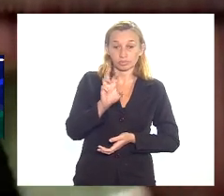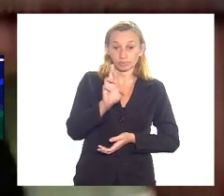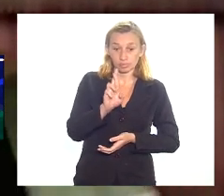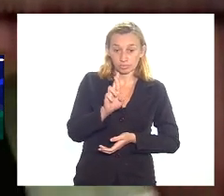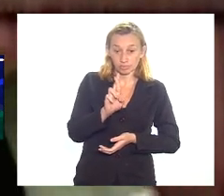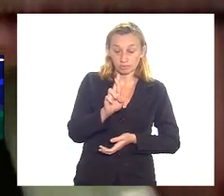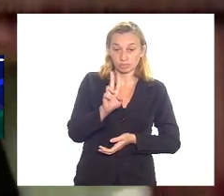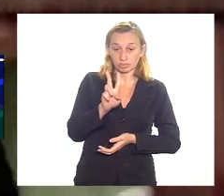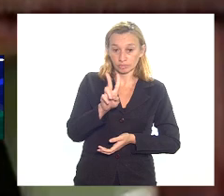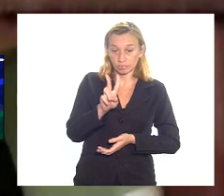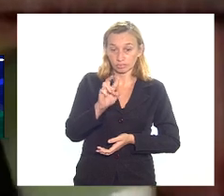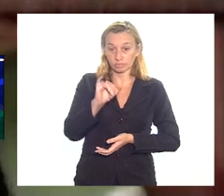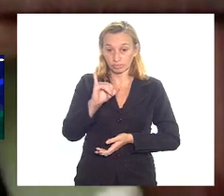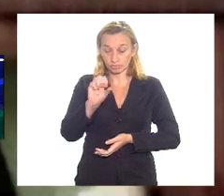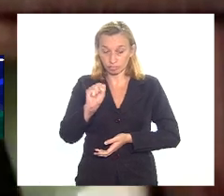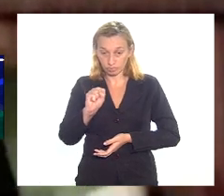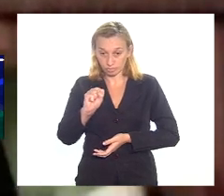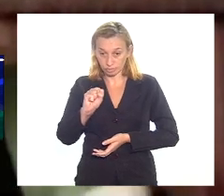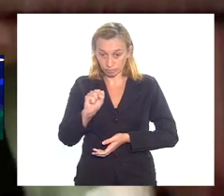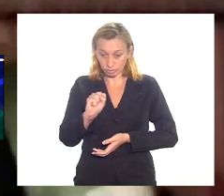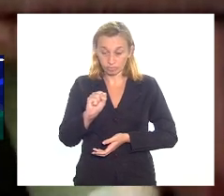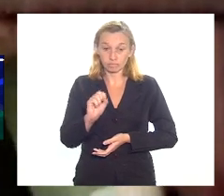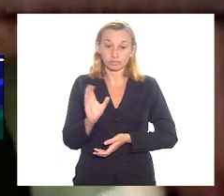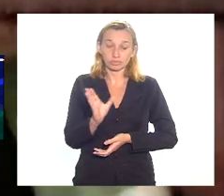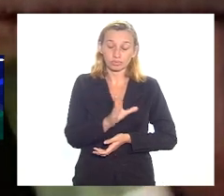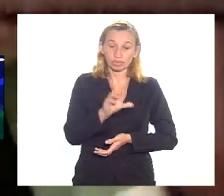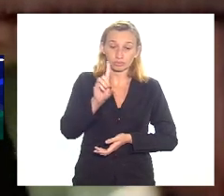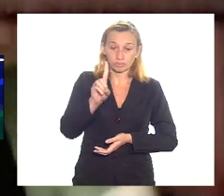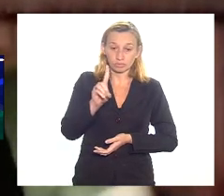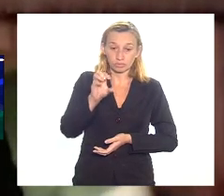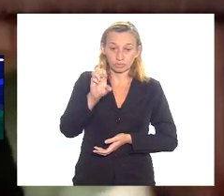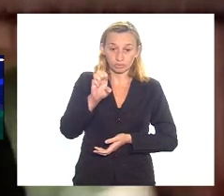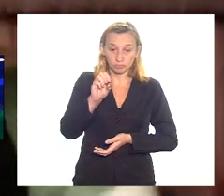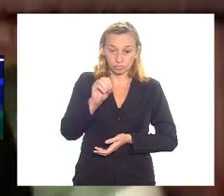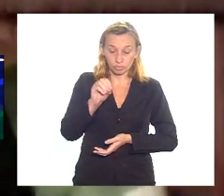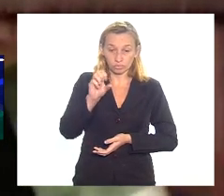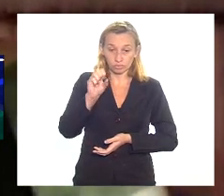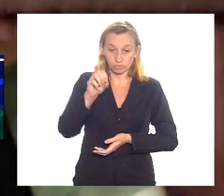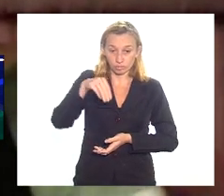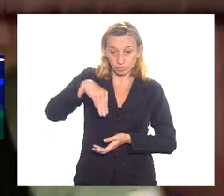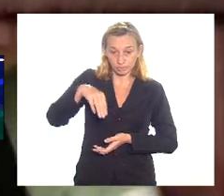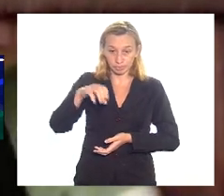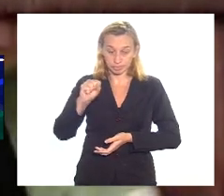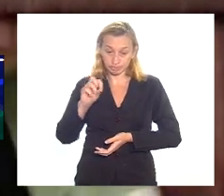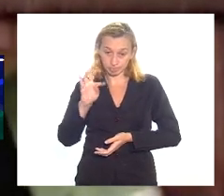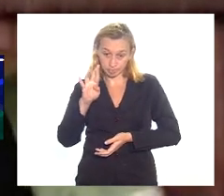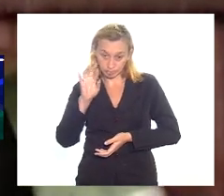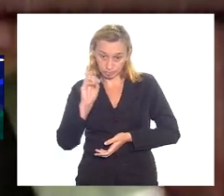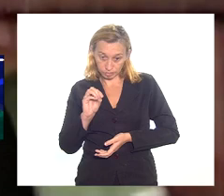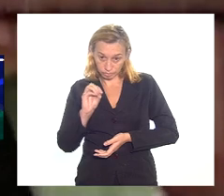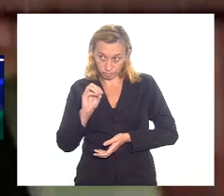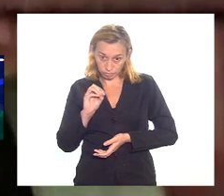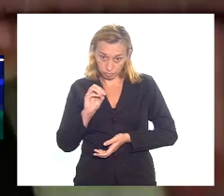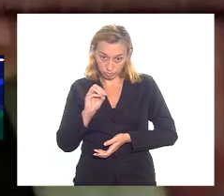importante dizer não, porque não estamos nos adequando a usar esse termo e não empregadas